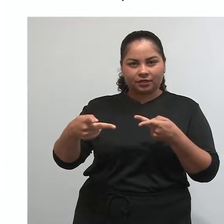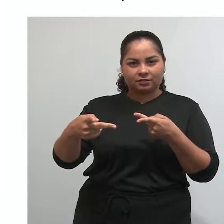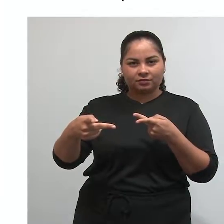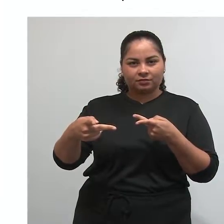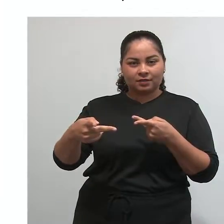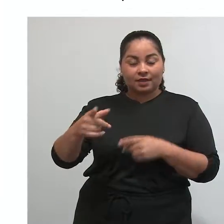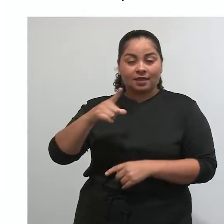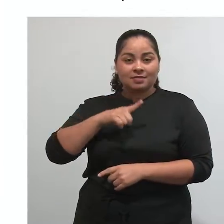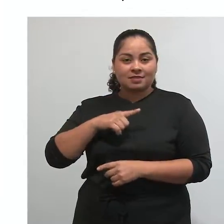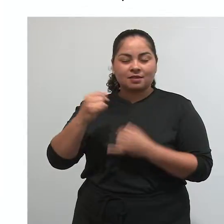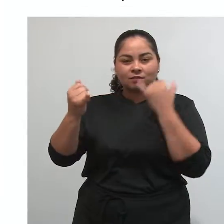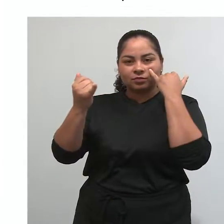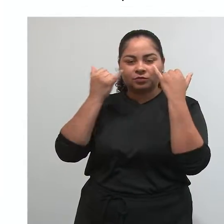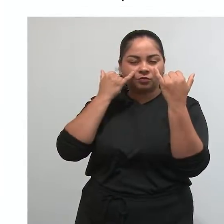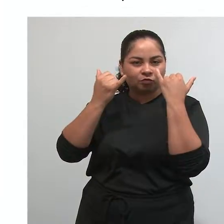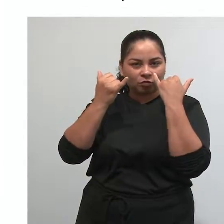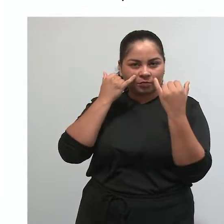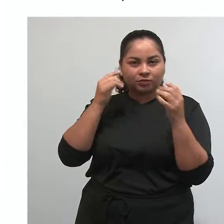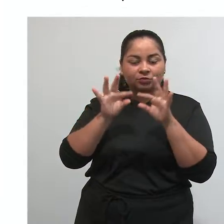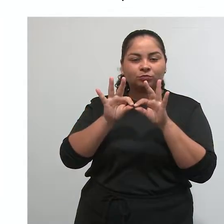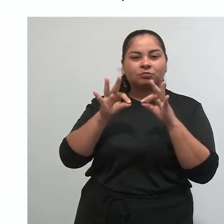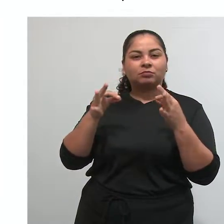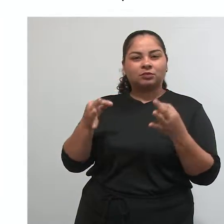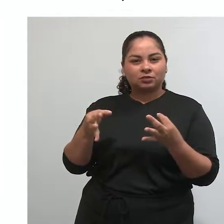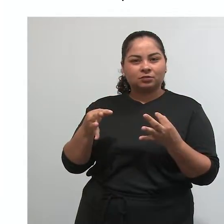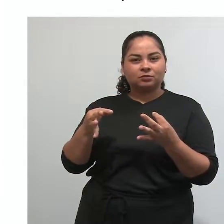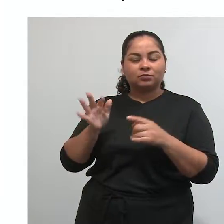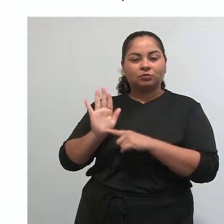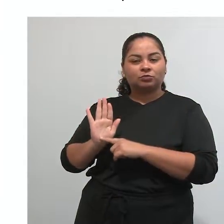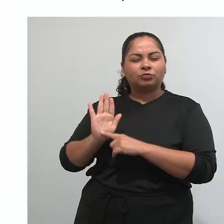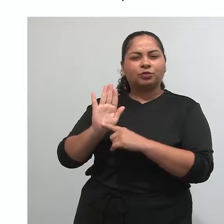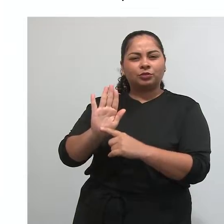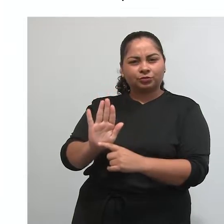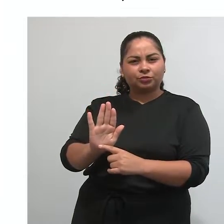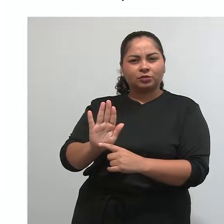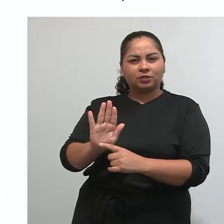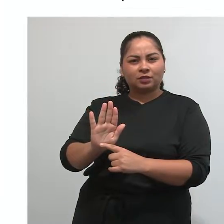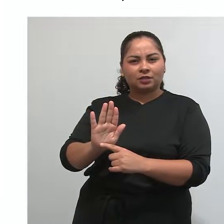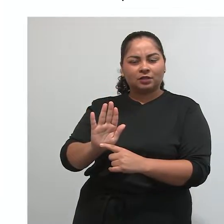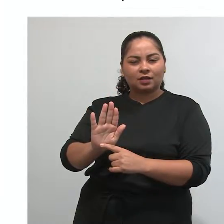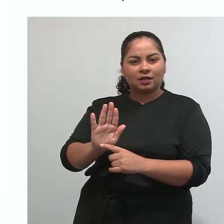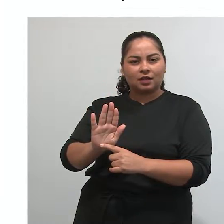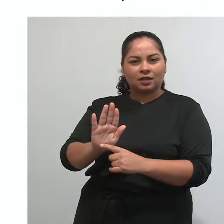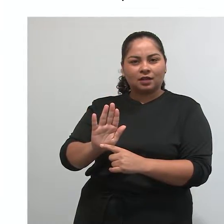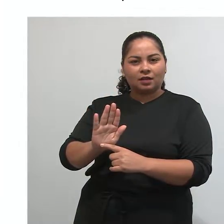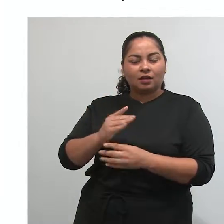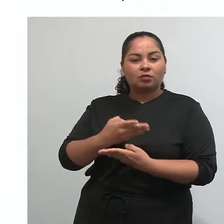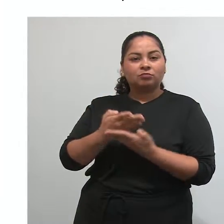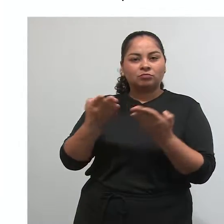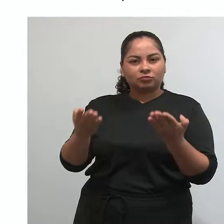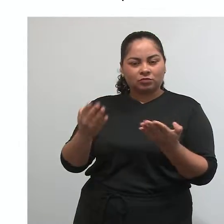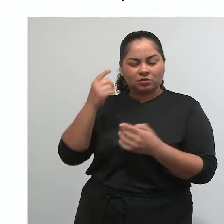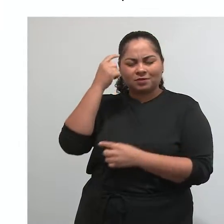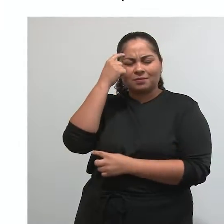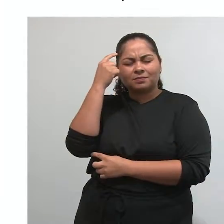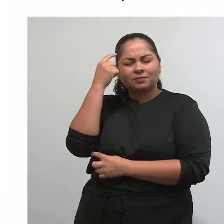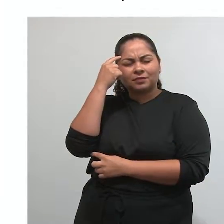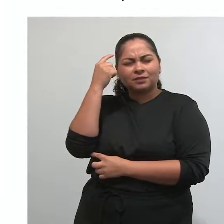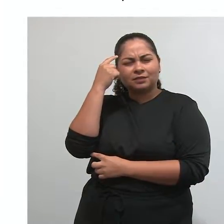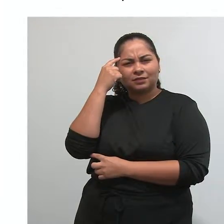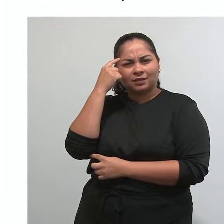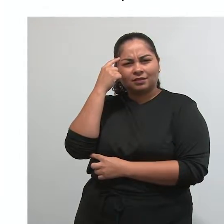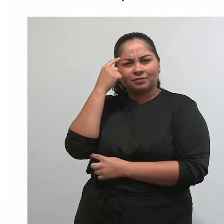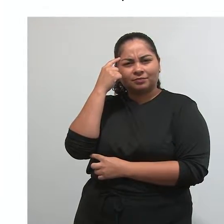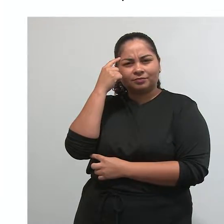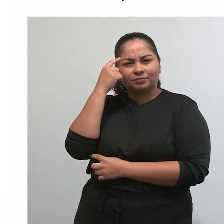informações muito simples e que vai também ajudar você a pensar com mais clareza sobre